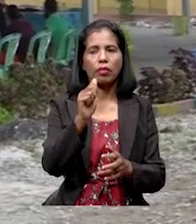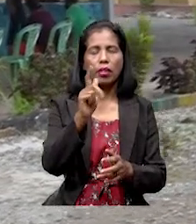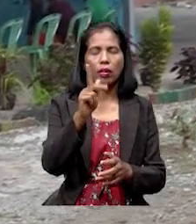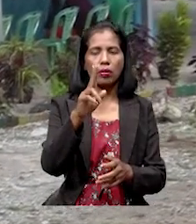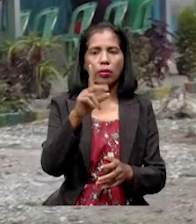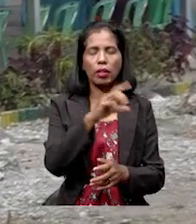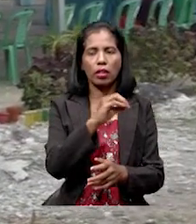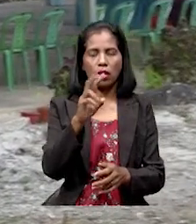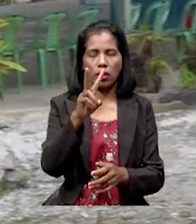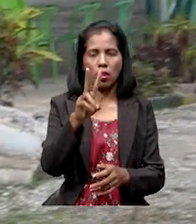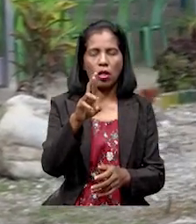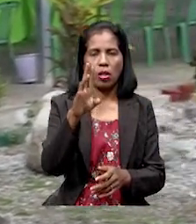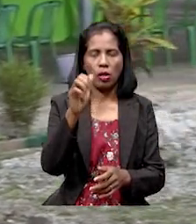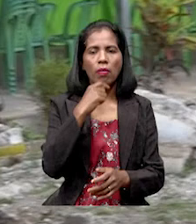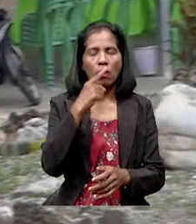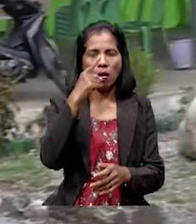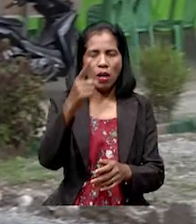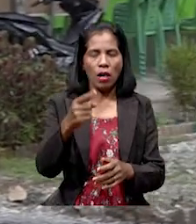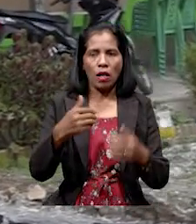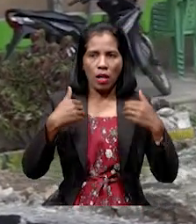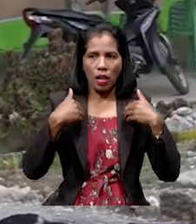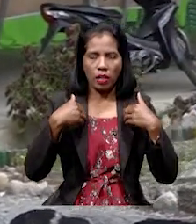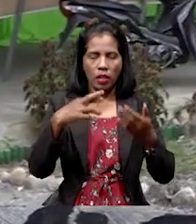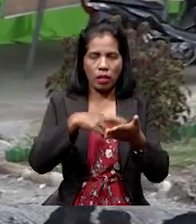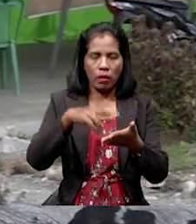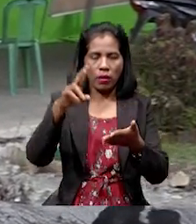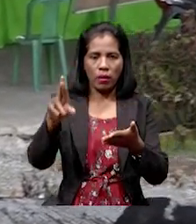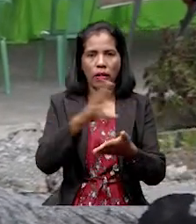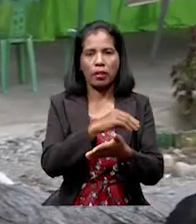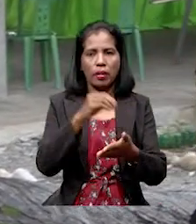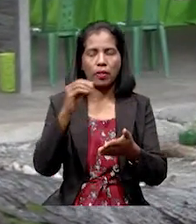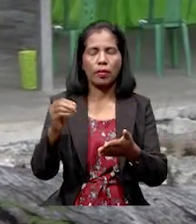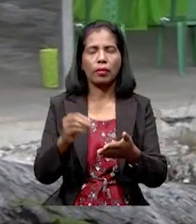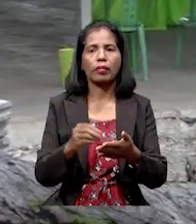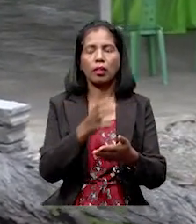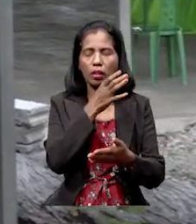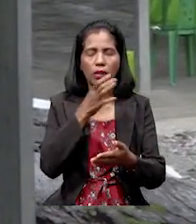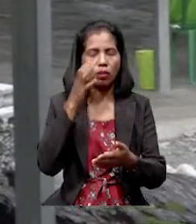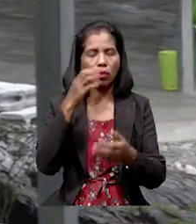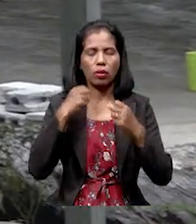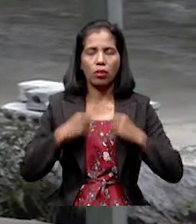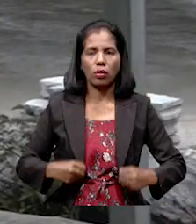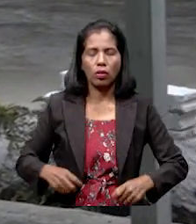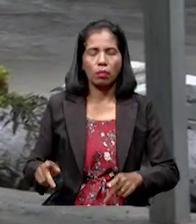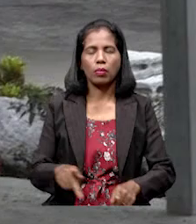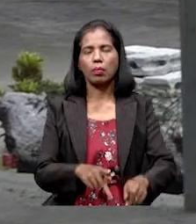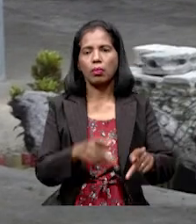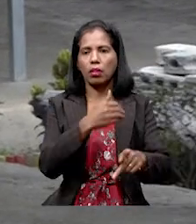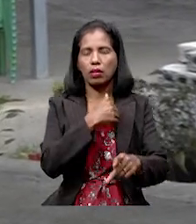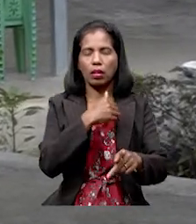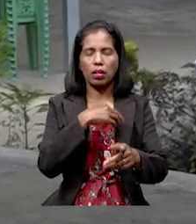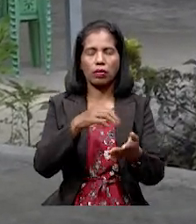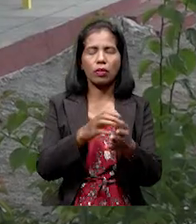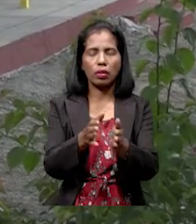Ekonomia Gestão no Técnico Civil, hetan ona akreditasaun, mebe Fakultadi Agricultura no Saúde Pública, sedauk hetan